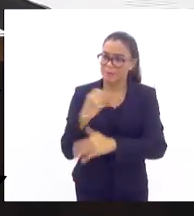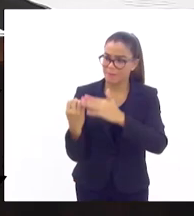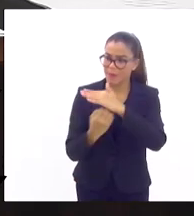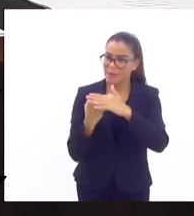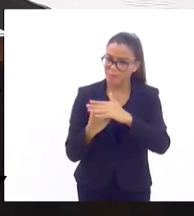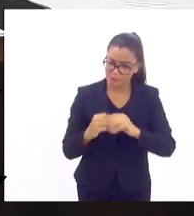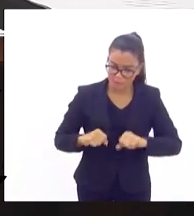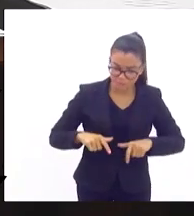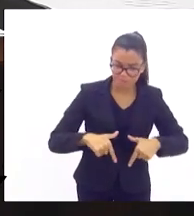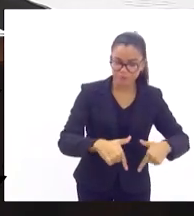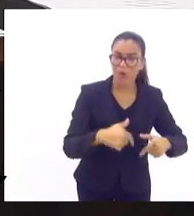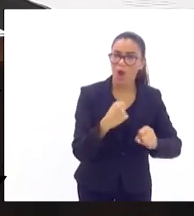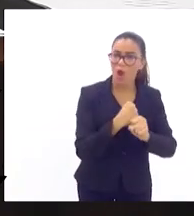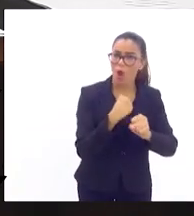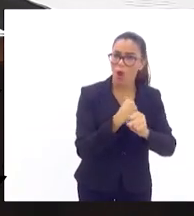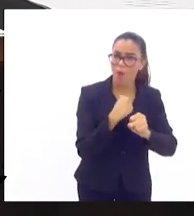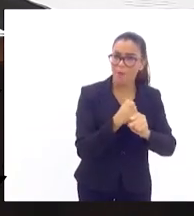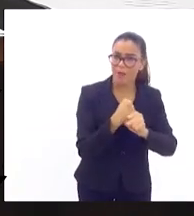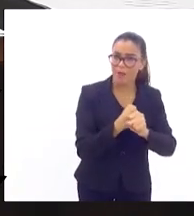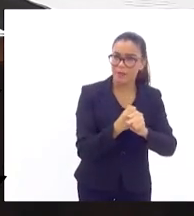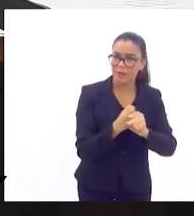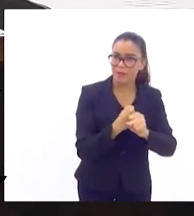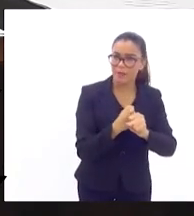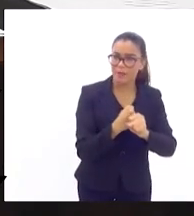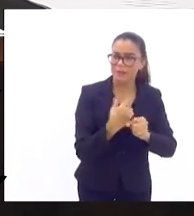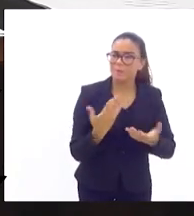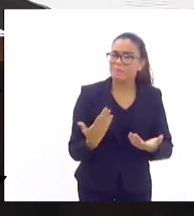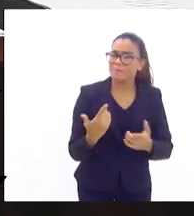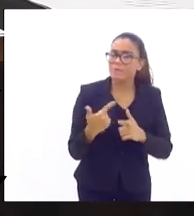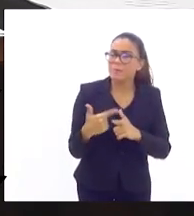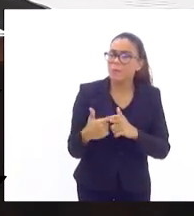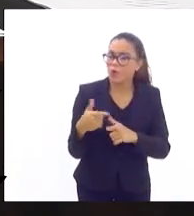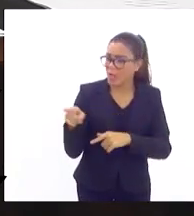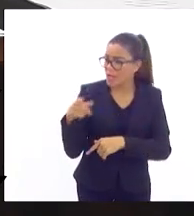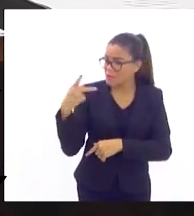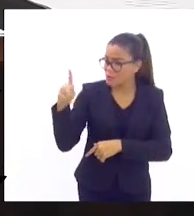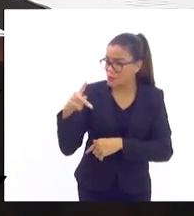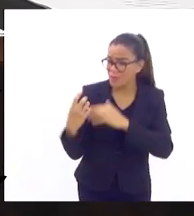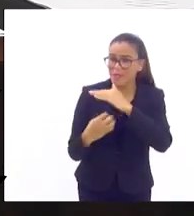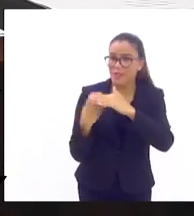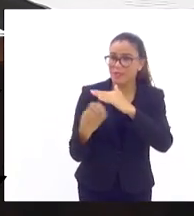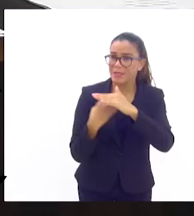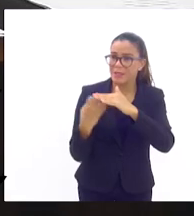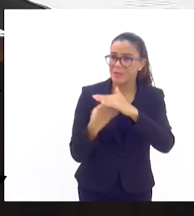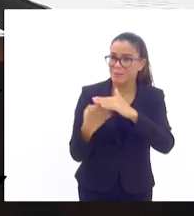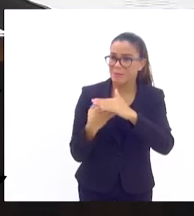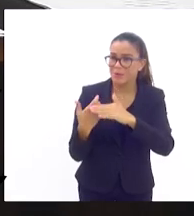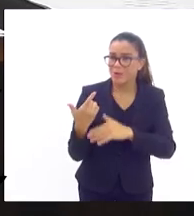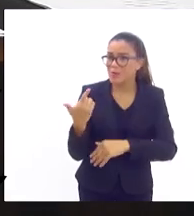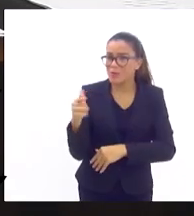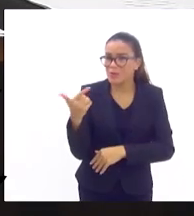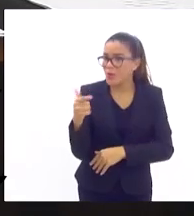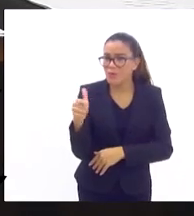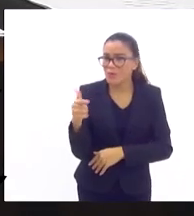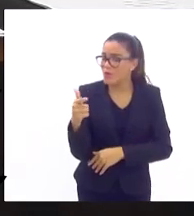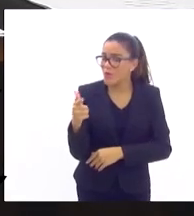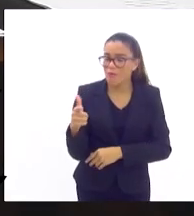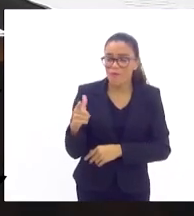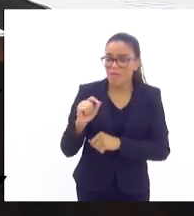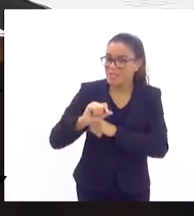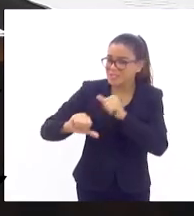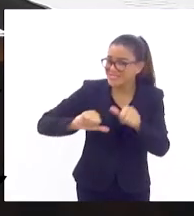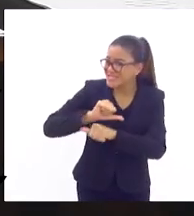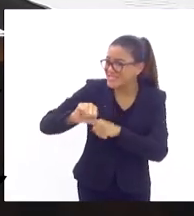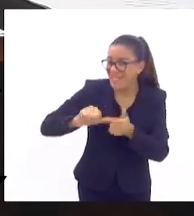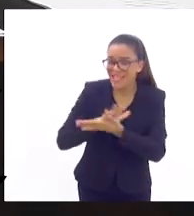obra. A empresa que está executando a obra da prefeitura. Porque a sua empresa não executou a rede de água. A sua empresa não fez a rede de